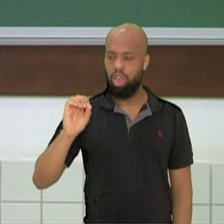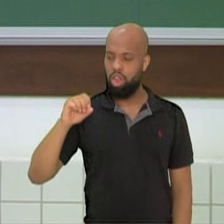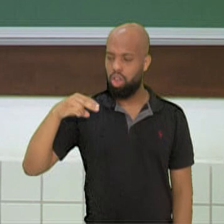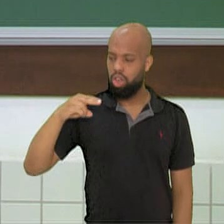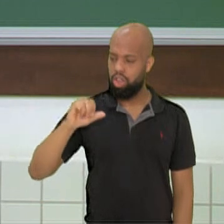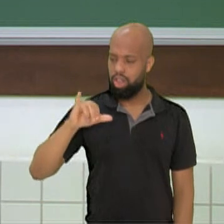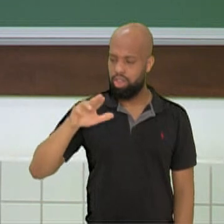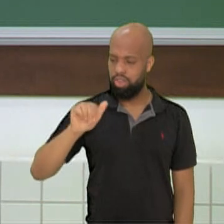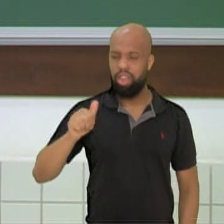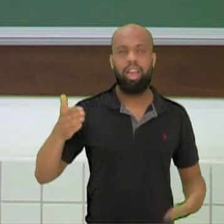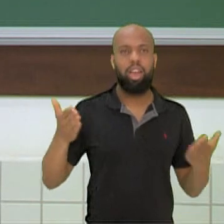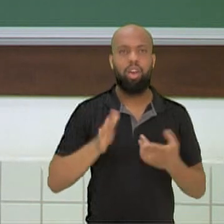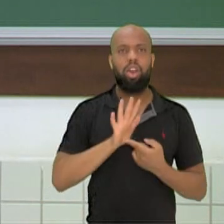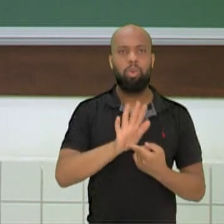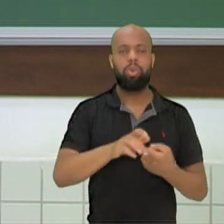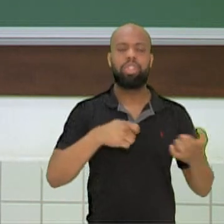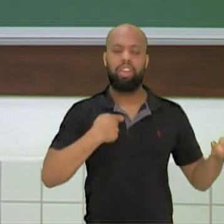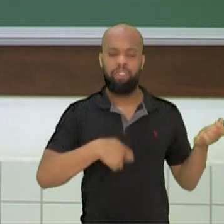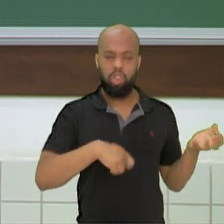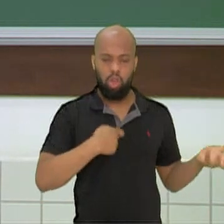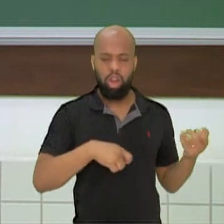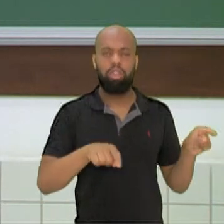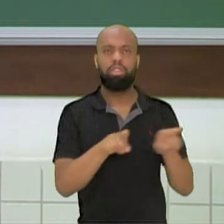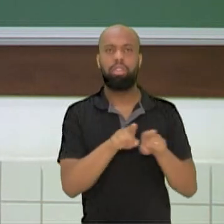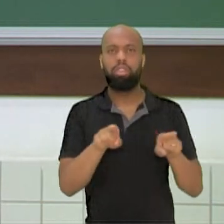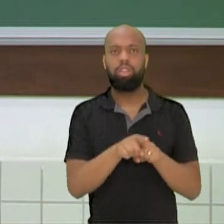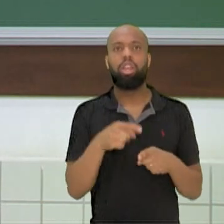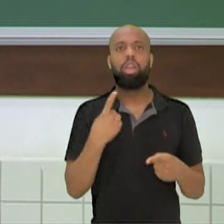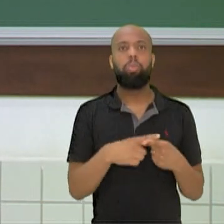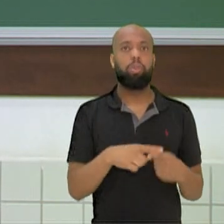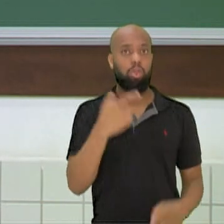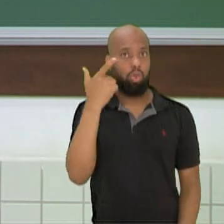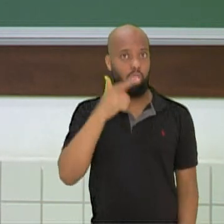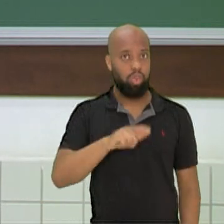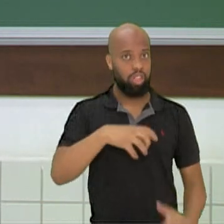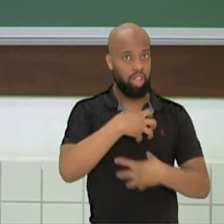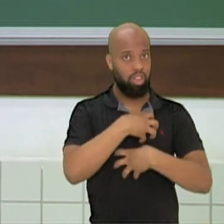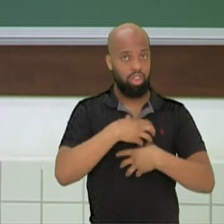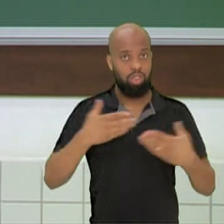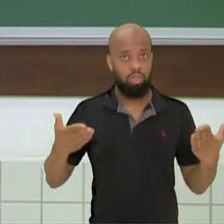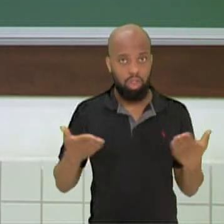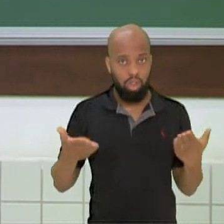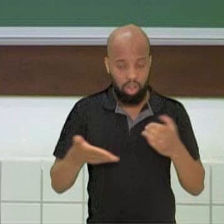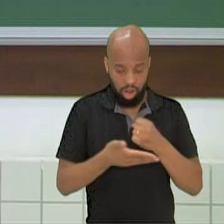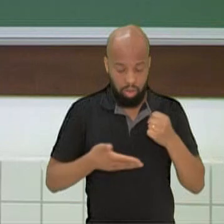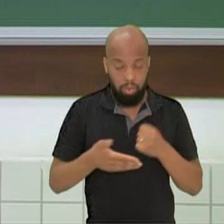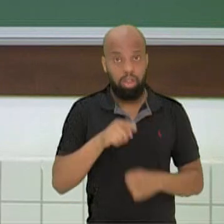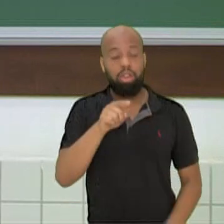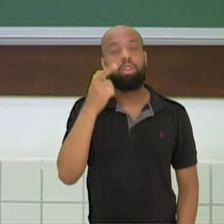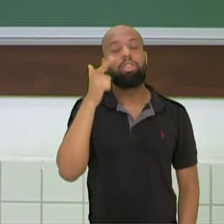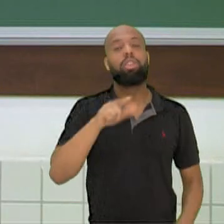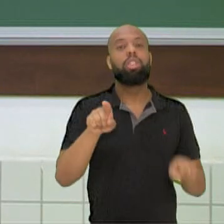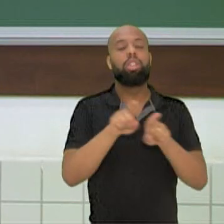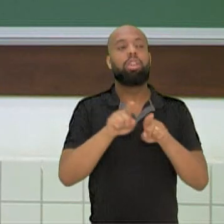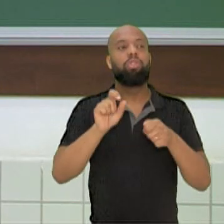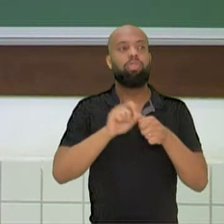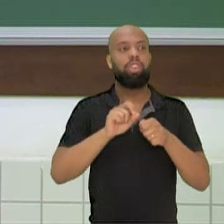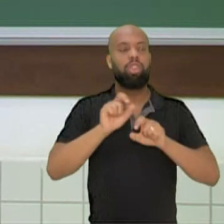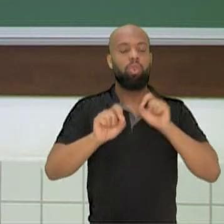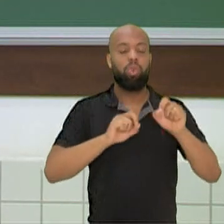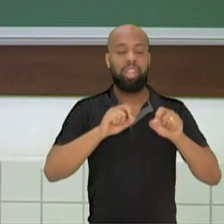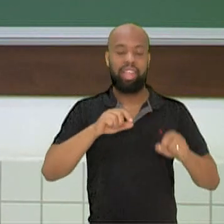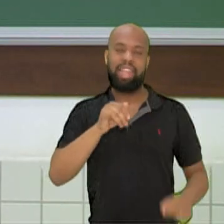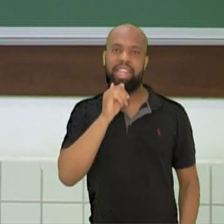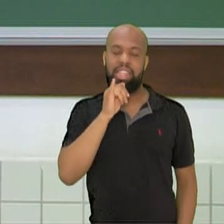violão como referência. E até para que a gente consiga estar trabalhando assim de maneira mais embasada, você consegue fazer com que a movimentação de